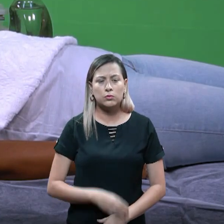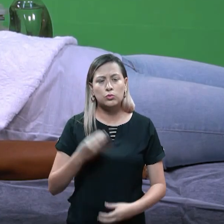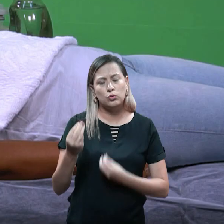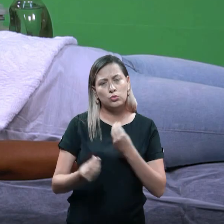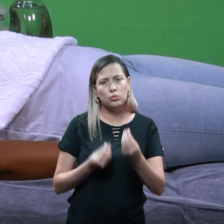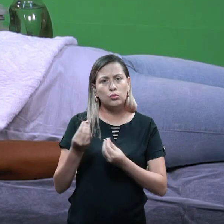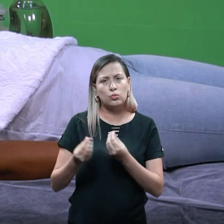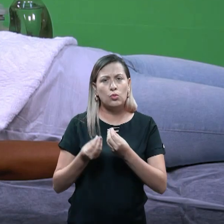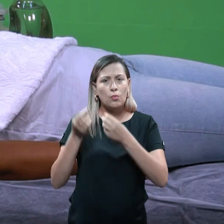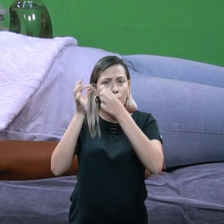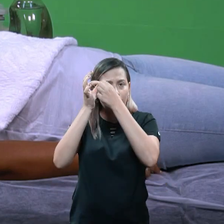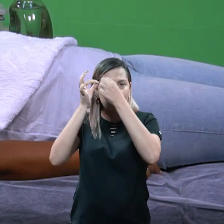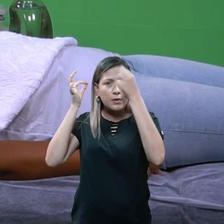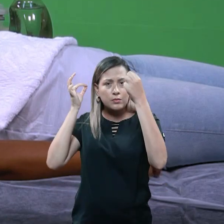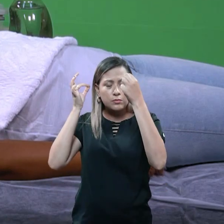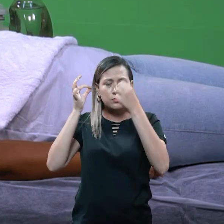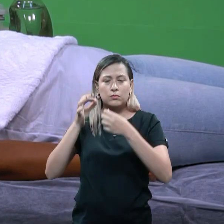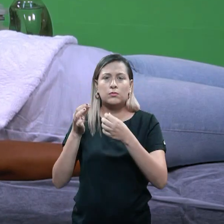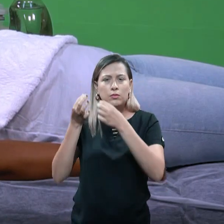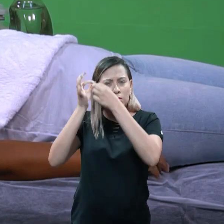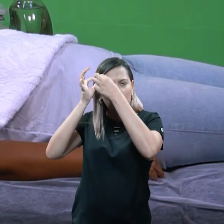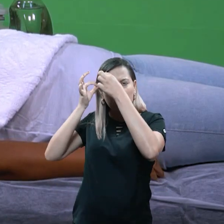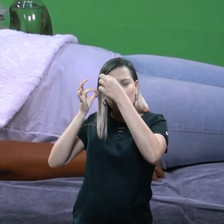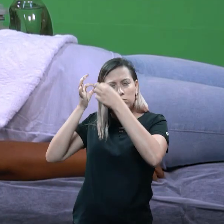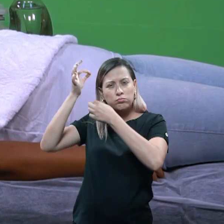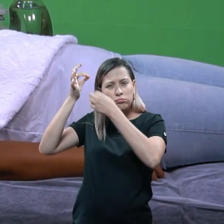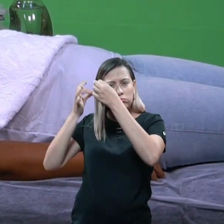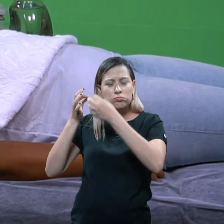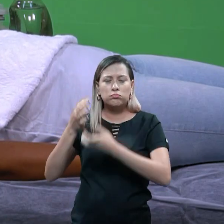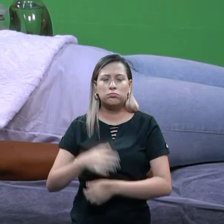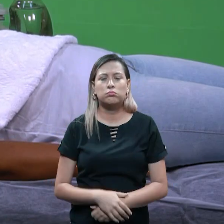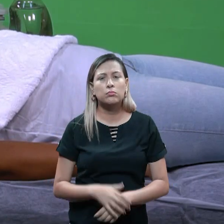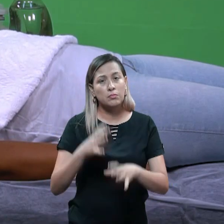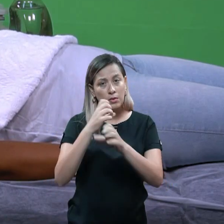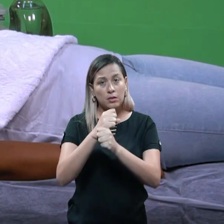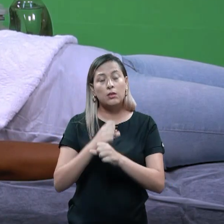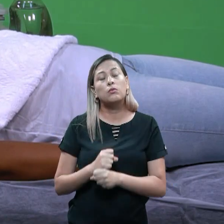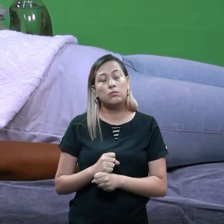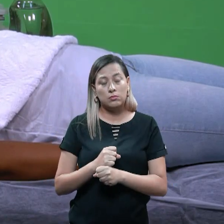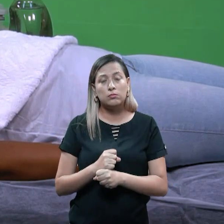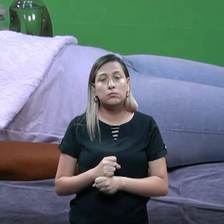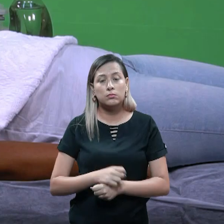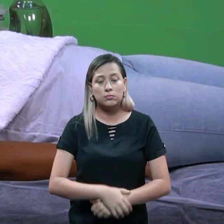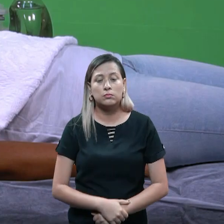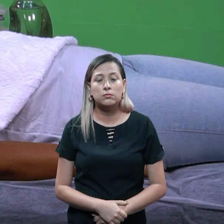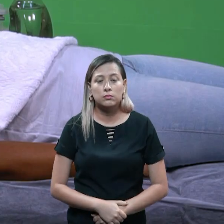medir uma sobrancelha, certo? Calcular o tamanho dela.